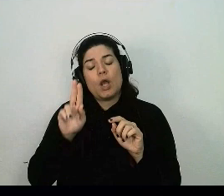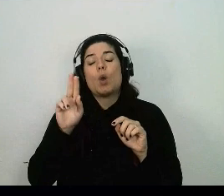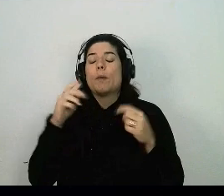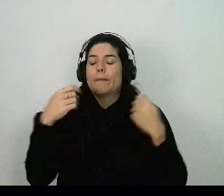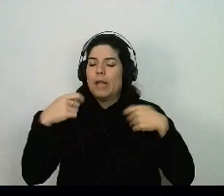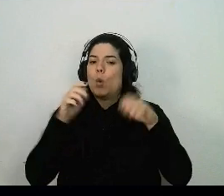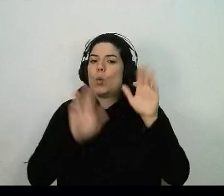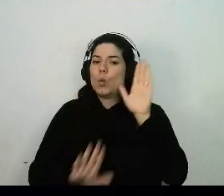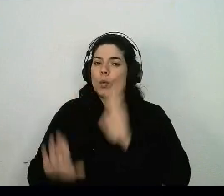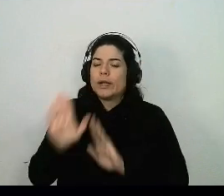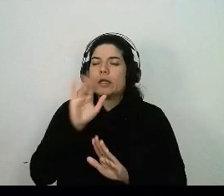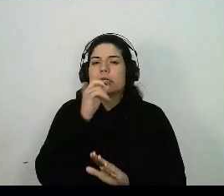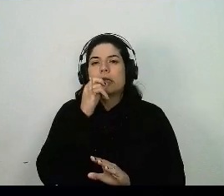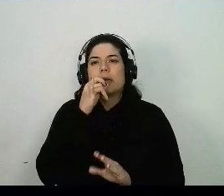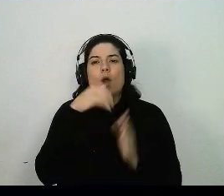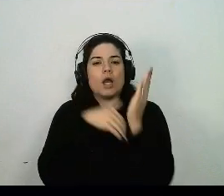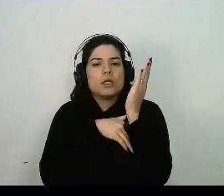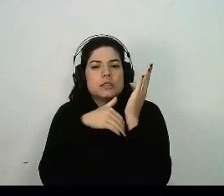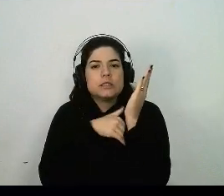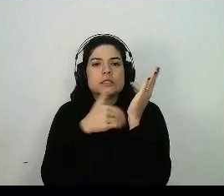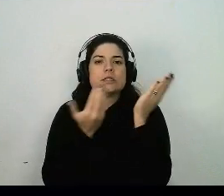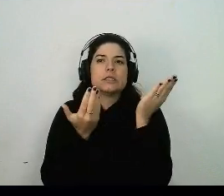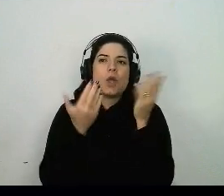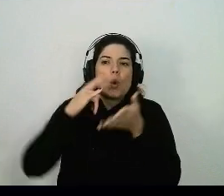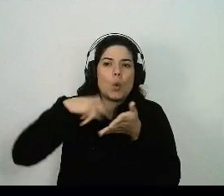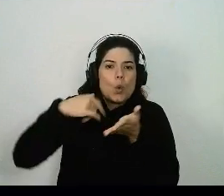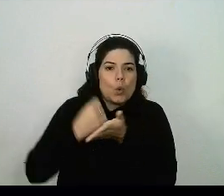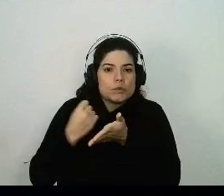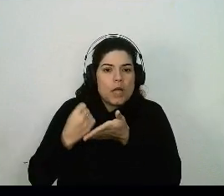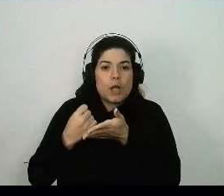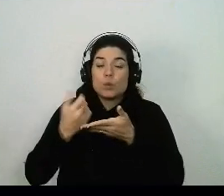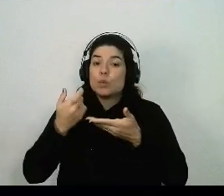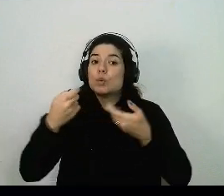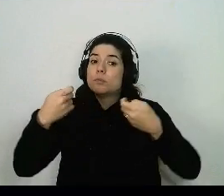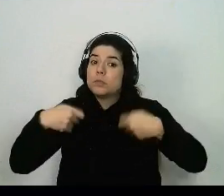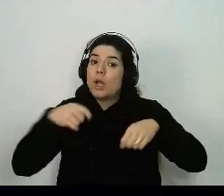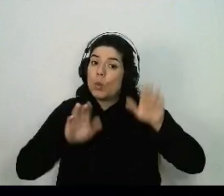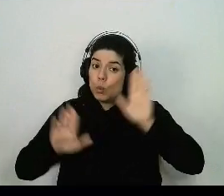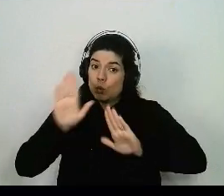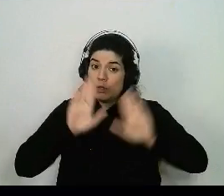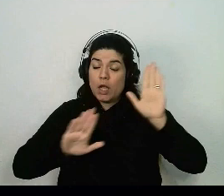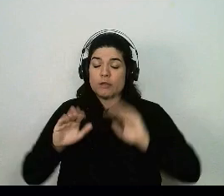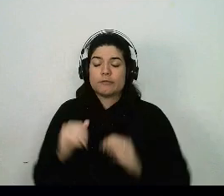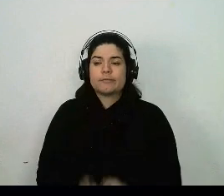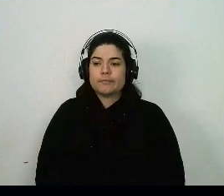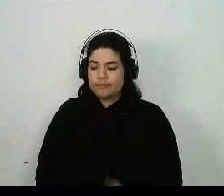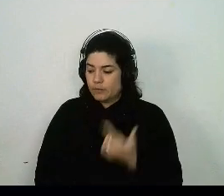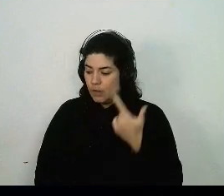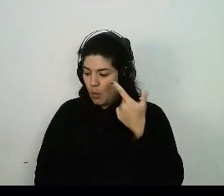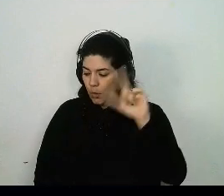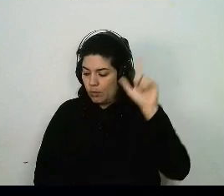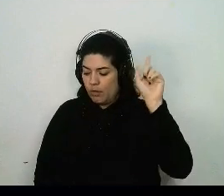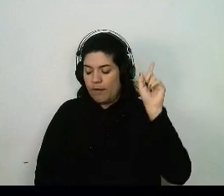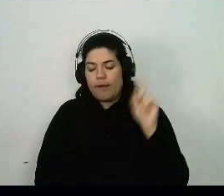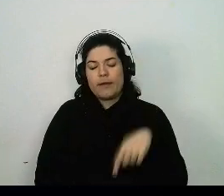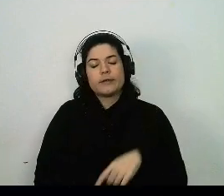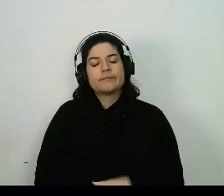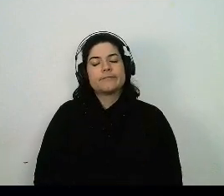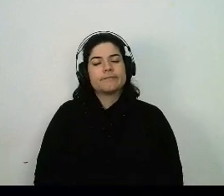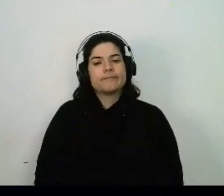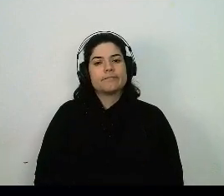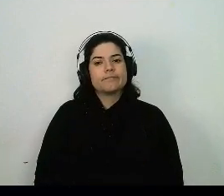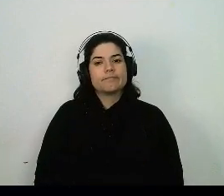confidenciais de usuário, contratos, essas coisas, a gente tem que ter um pouco de cuidado. Outra coisa é, como